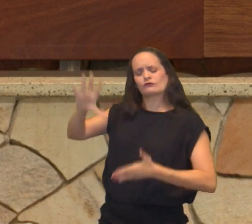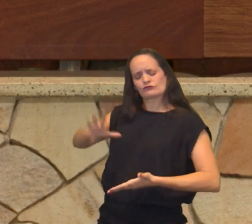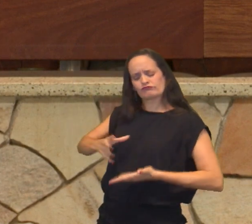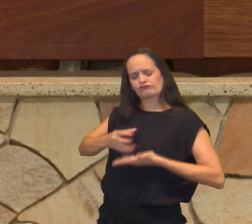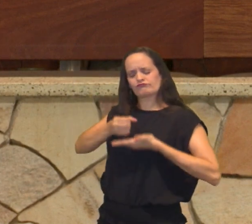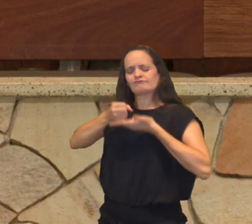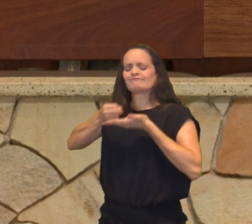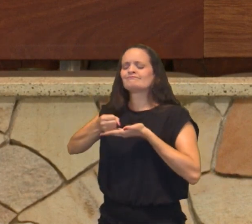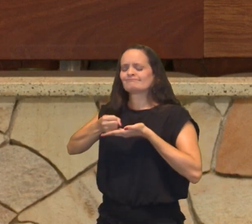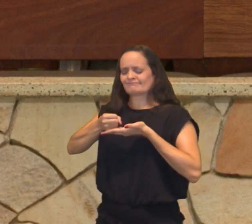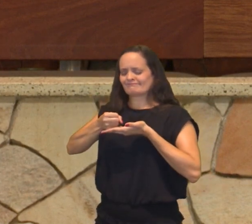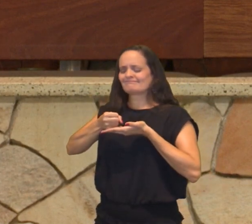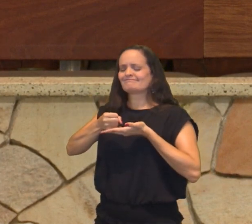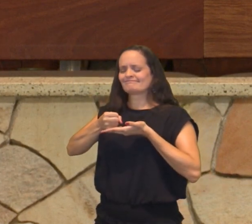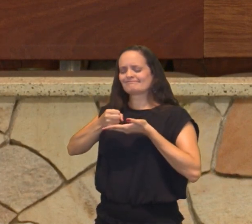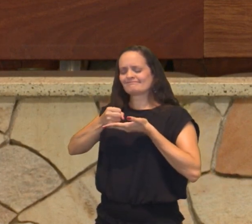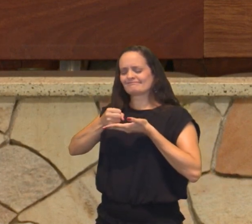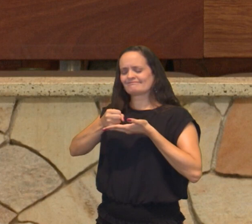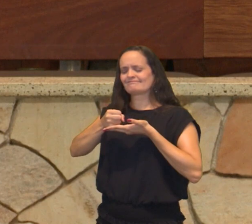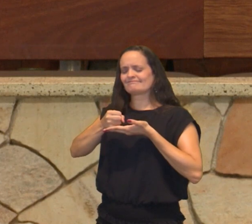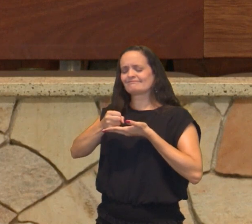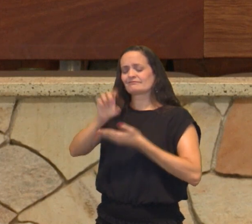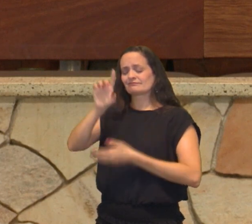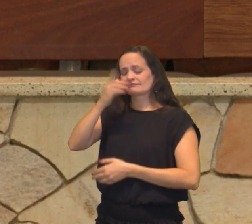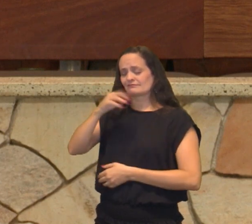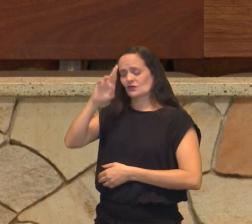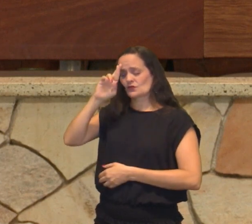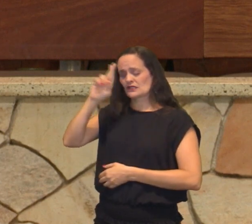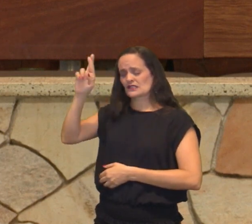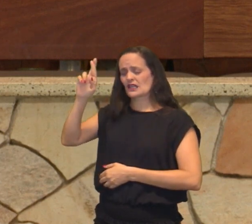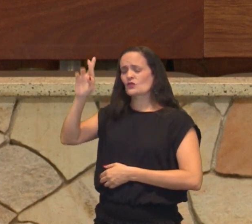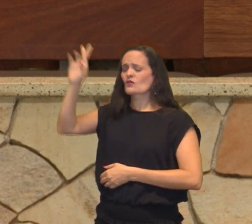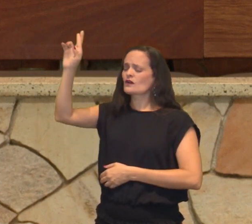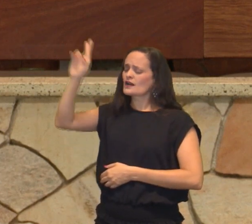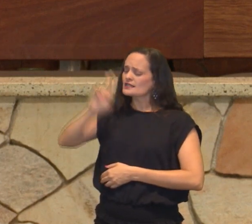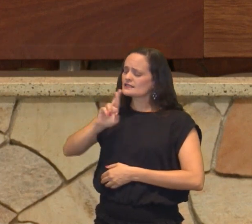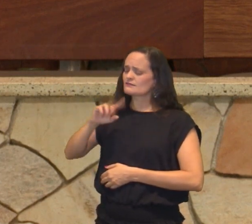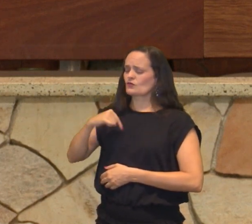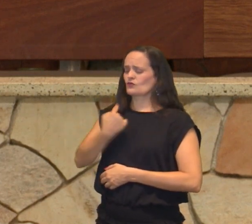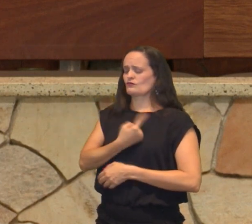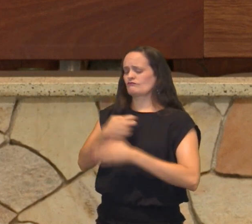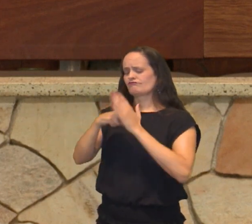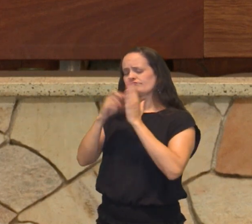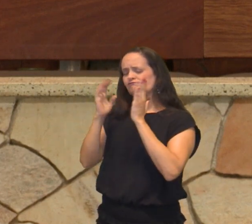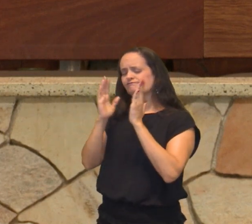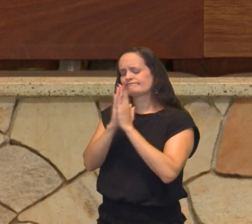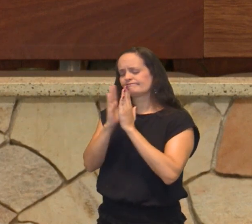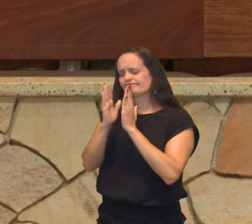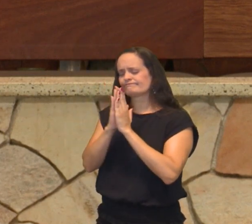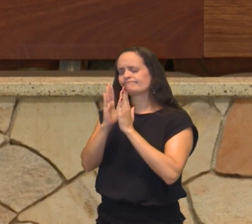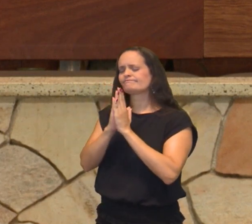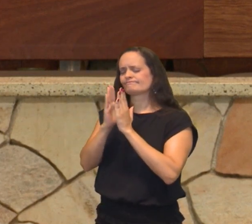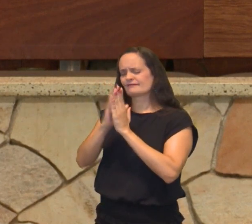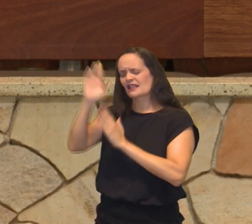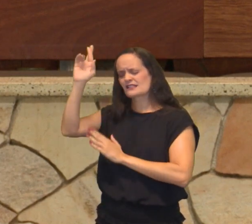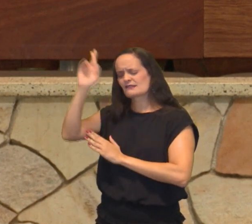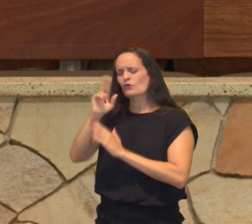teus braços. O Senhor ouve as nossas orações, o Senhor ouve as nossas